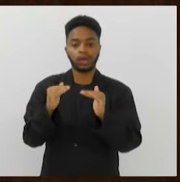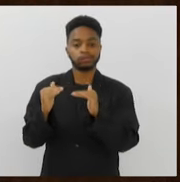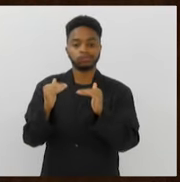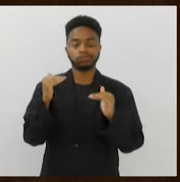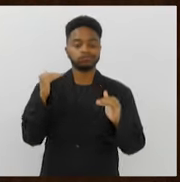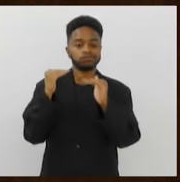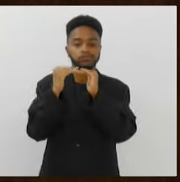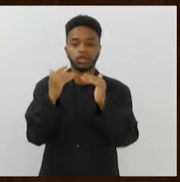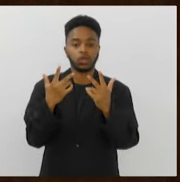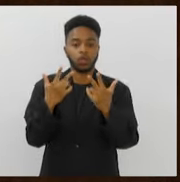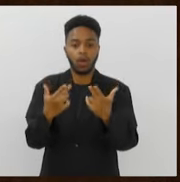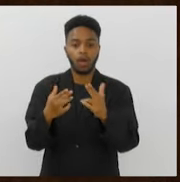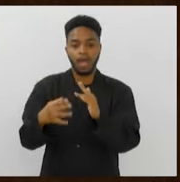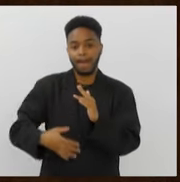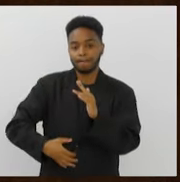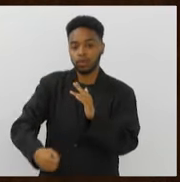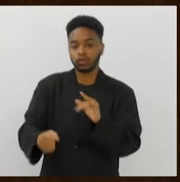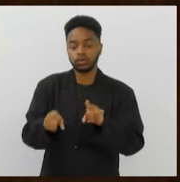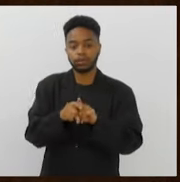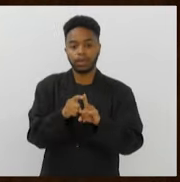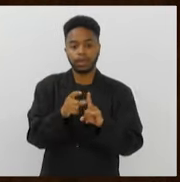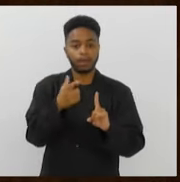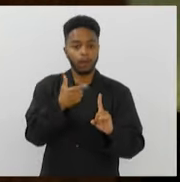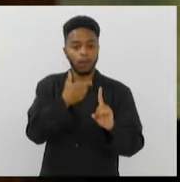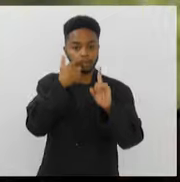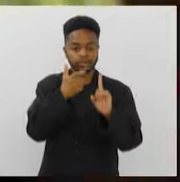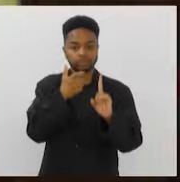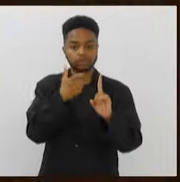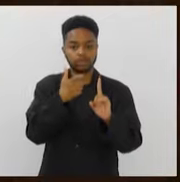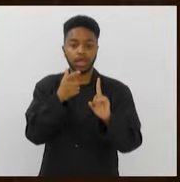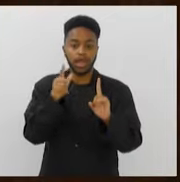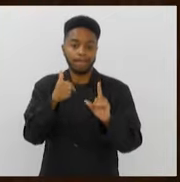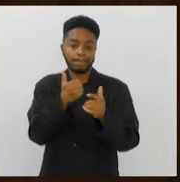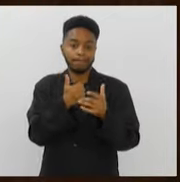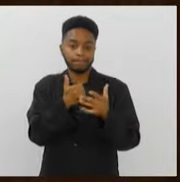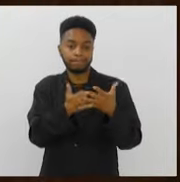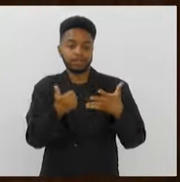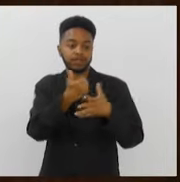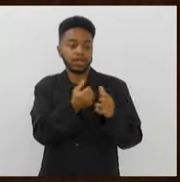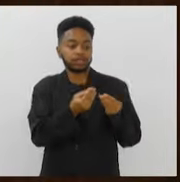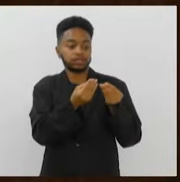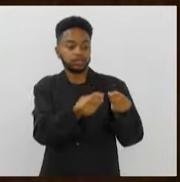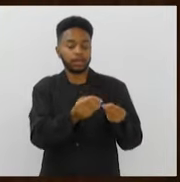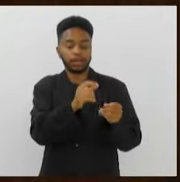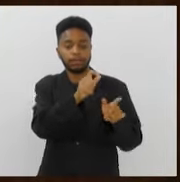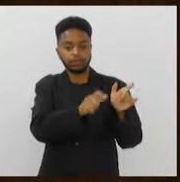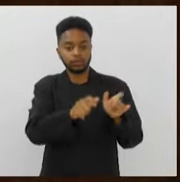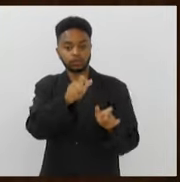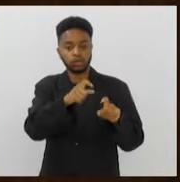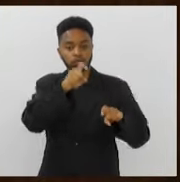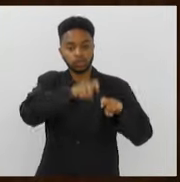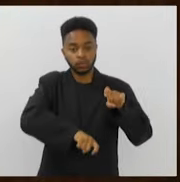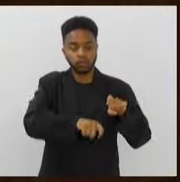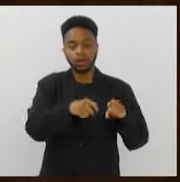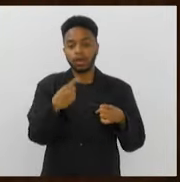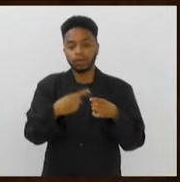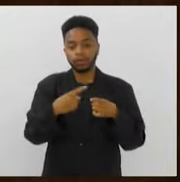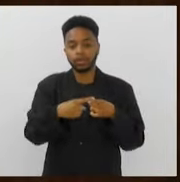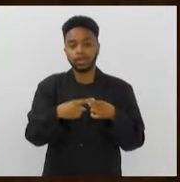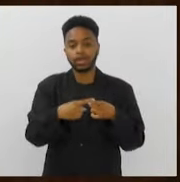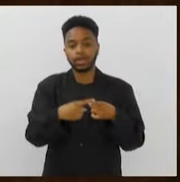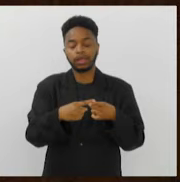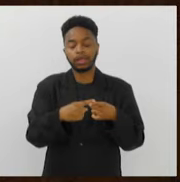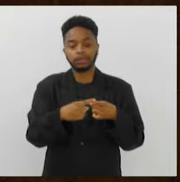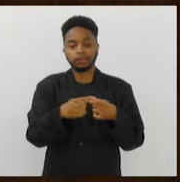homicídio, é óbvio que privilegia estupradores, porque legitima toda uma lógica de